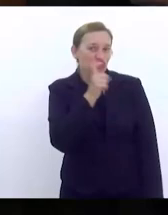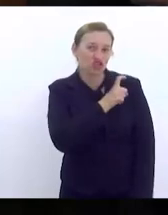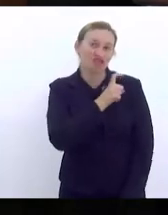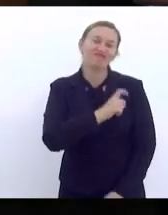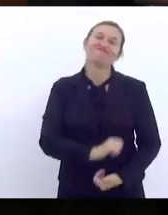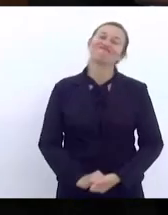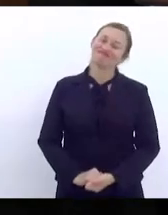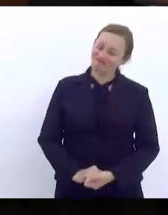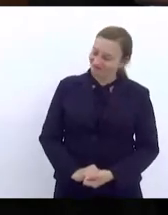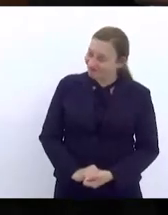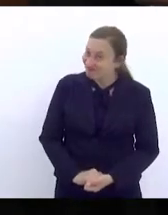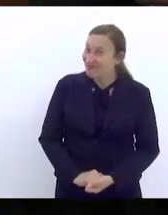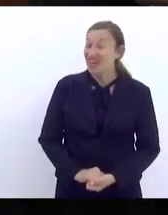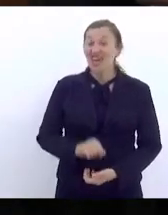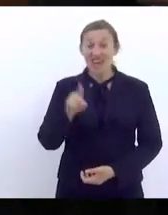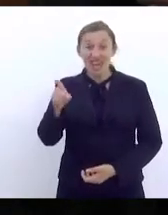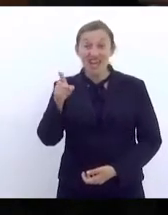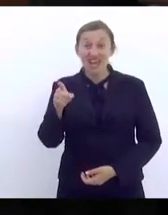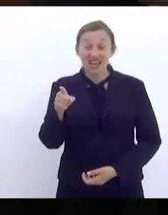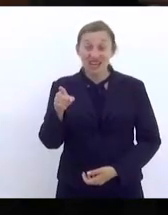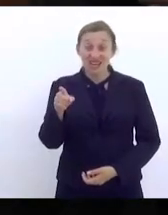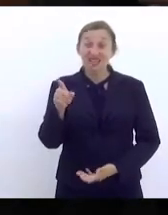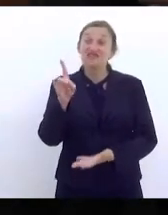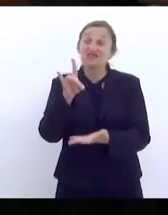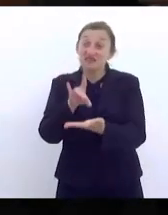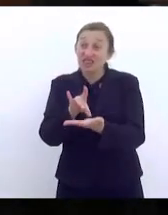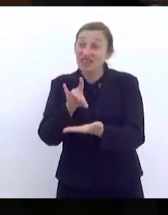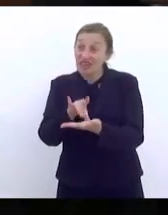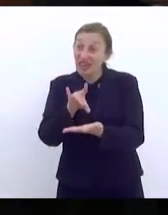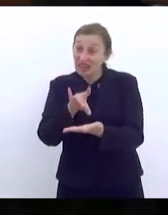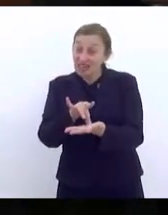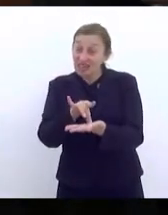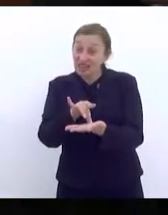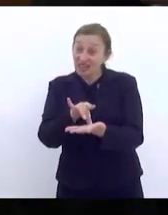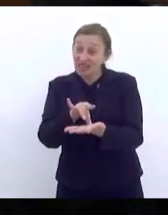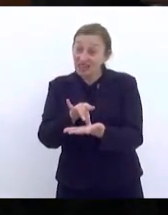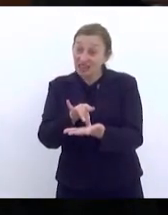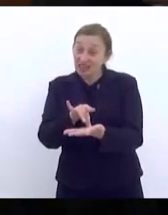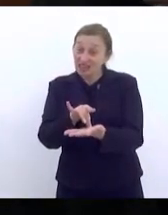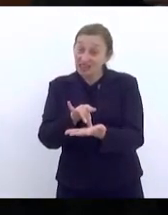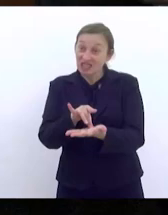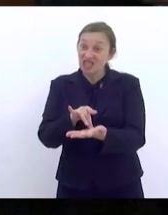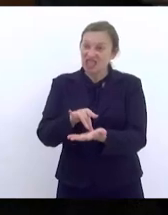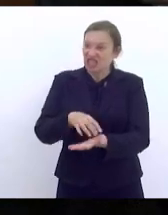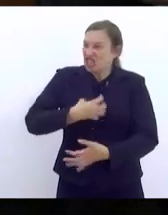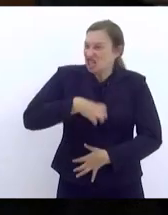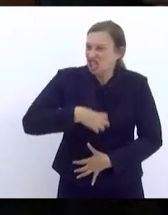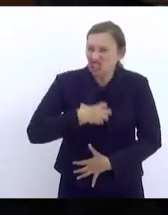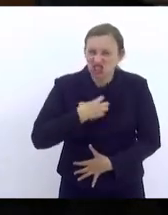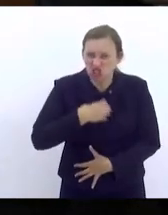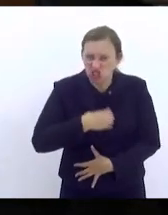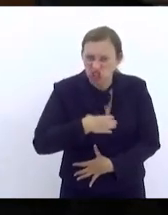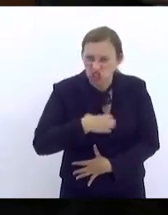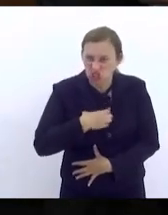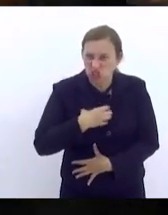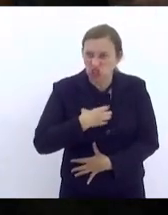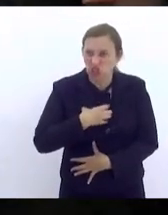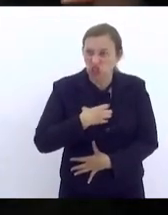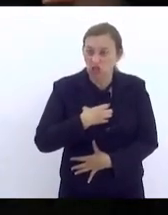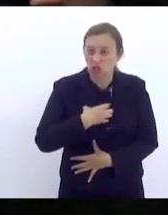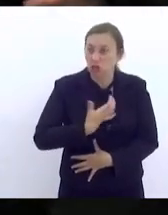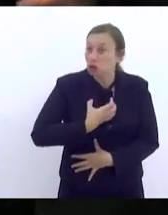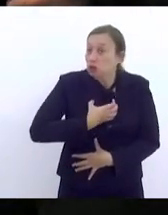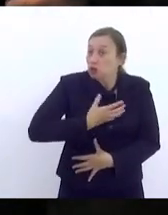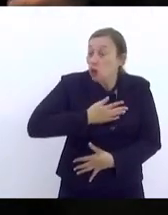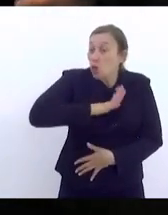mentira eles são absolutamente raivosos para com aqueles